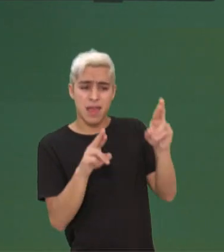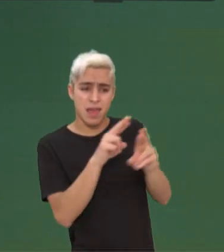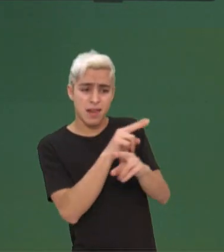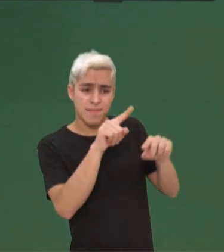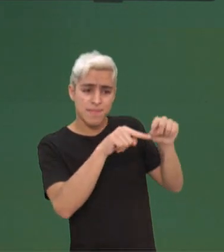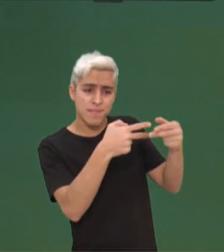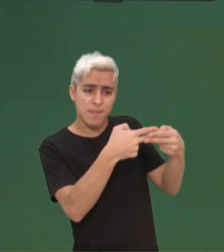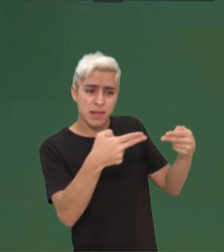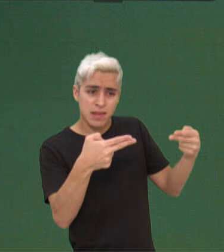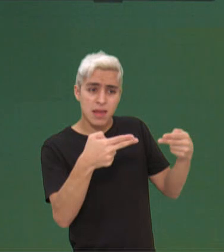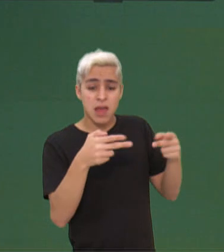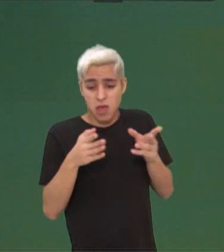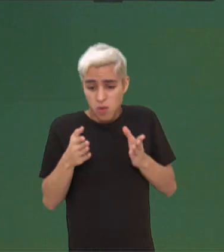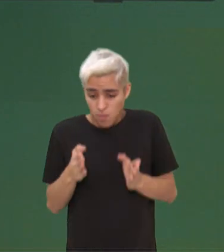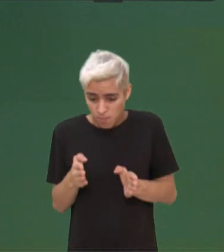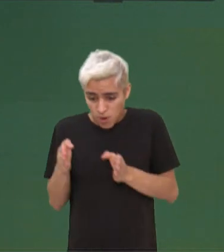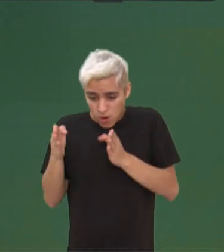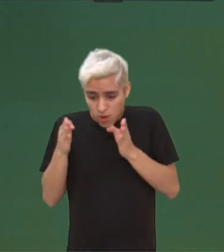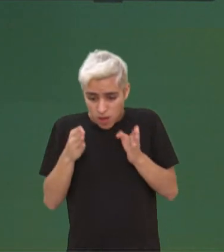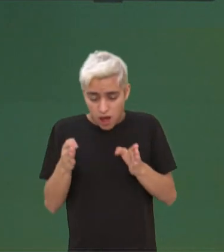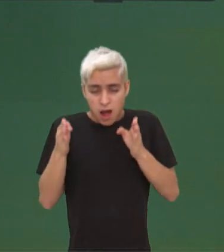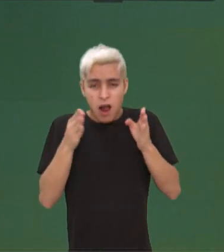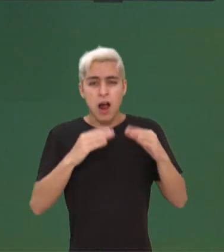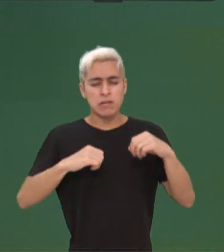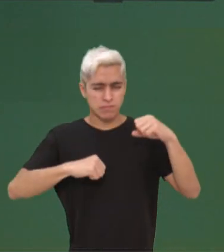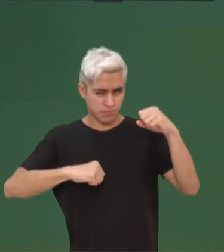matéria-prima com os processos industriais.